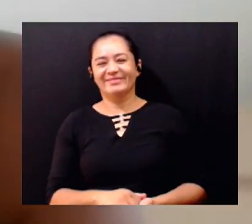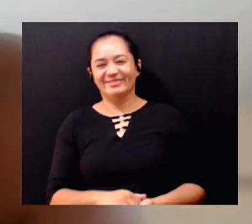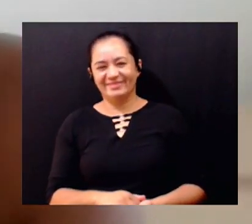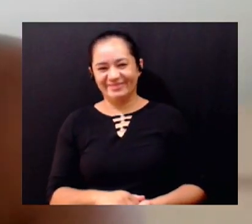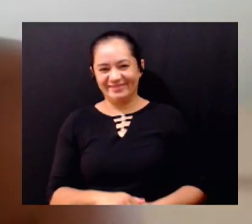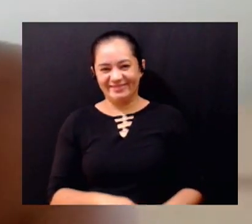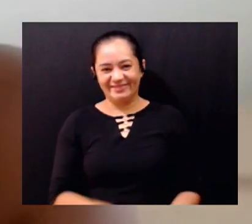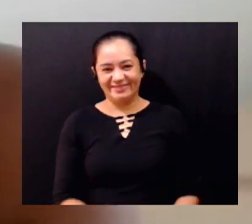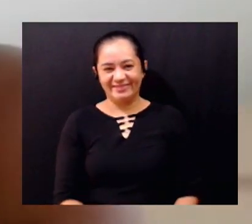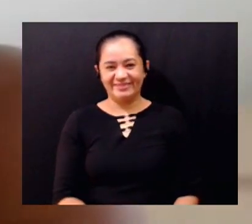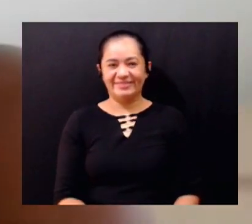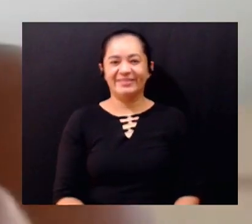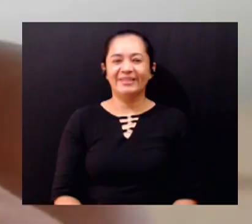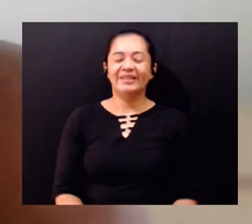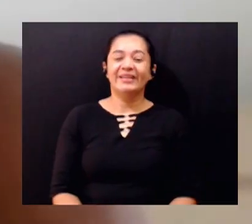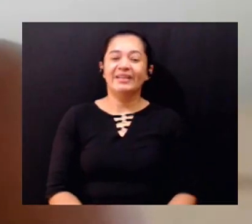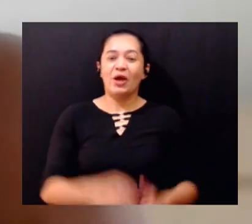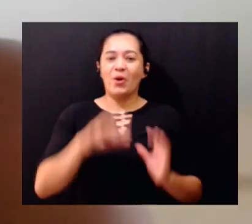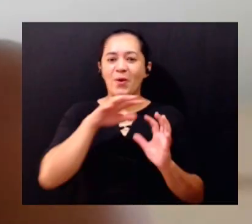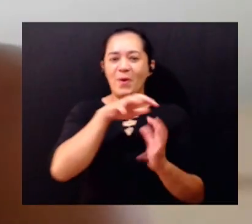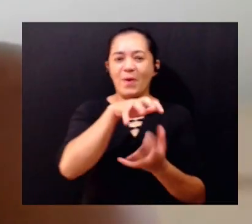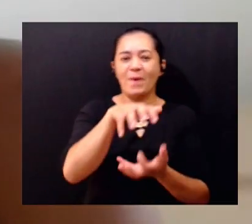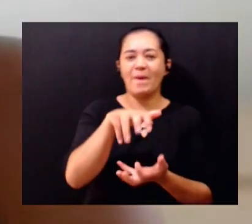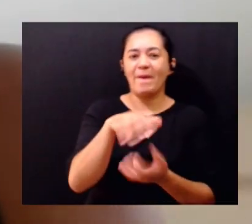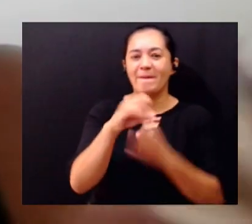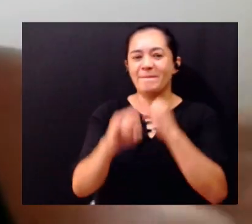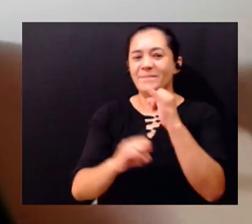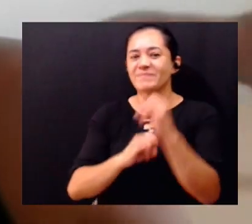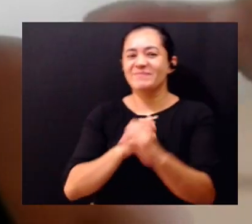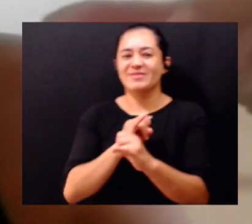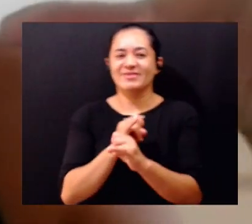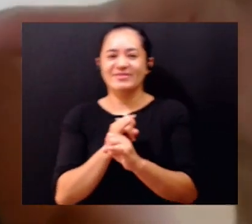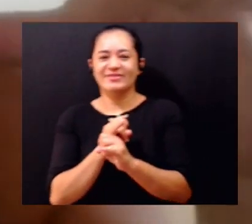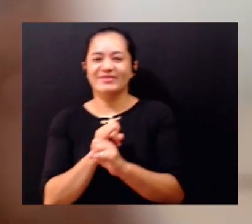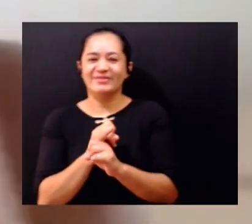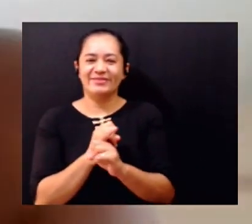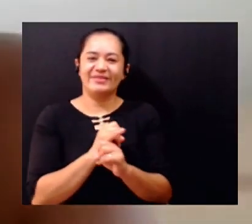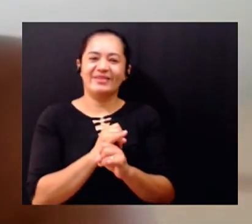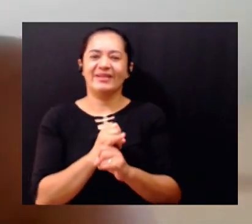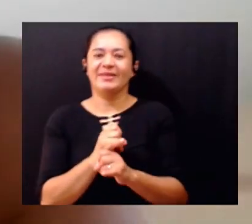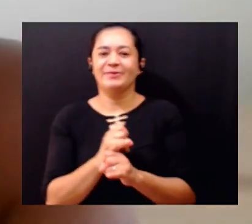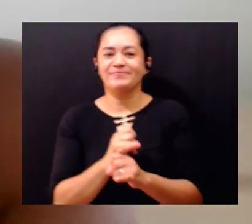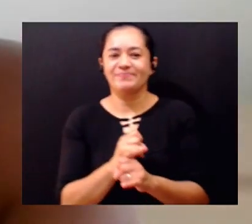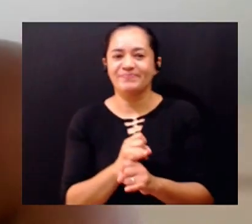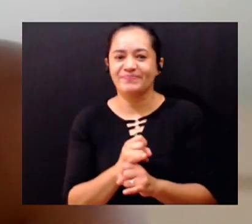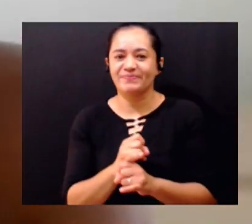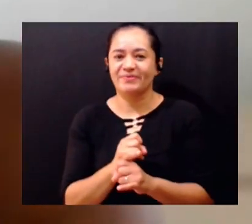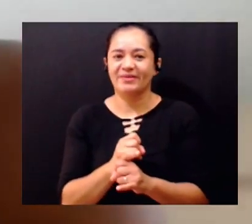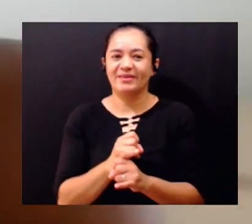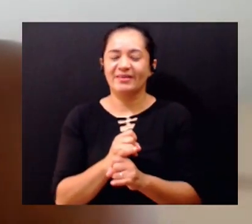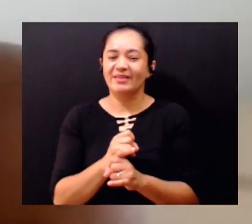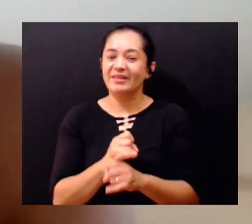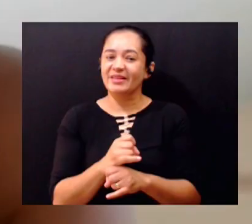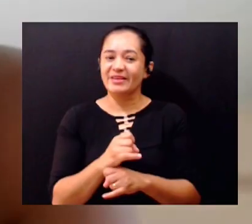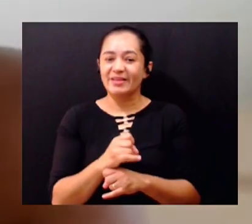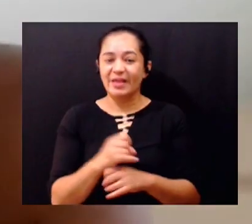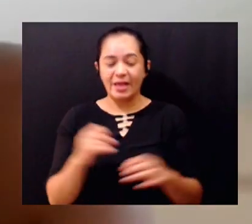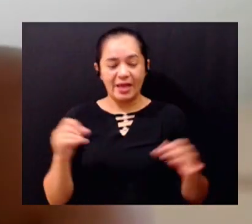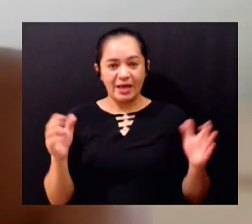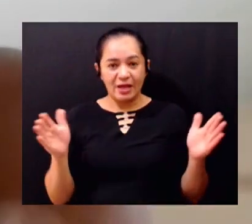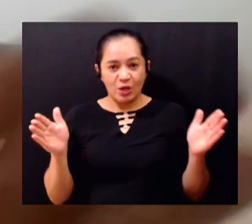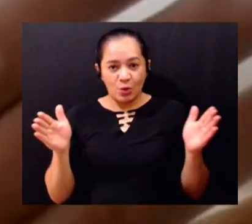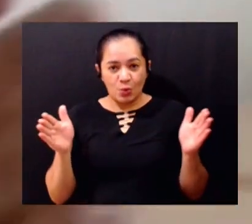o mundo da internet, realmente, esse mundo moderno, ele estreitou os laços entre os